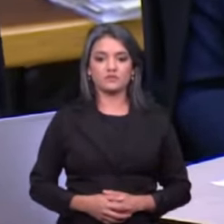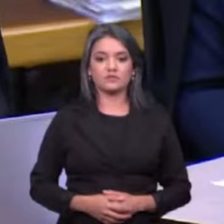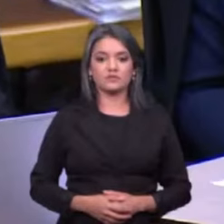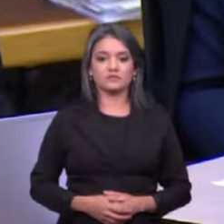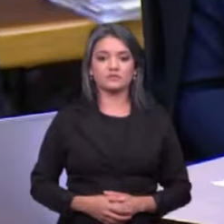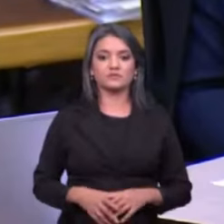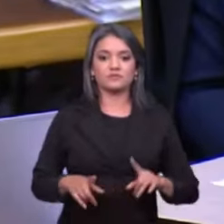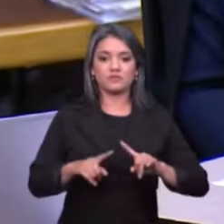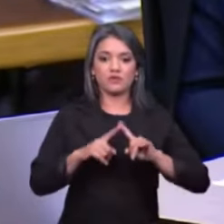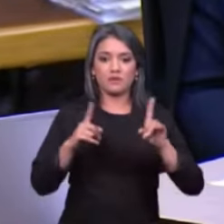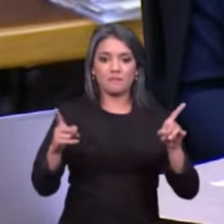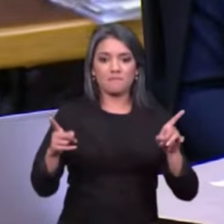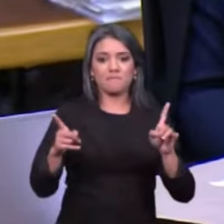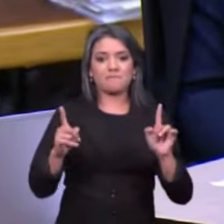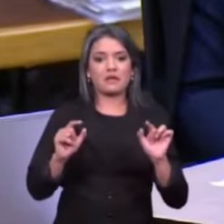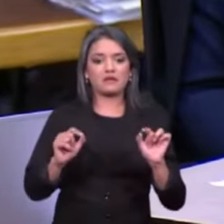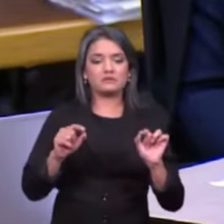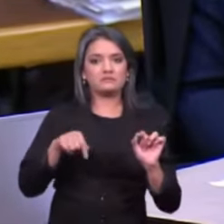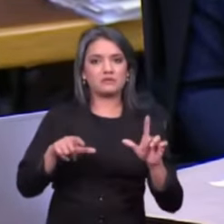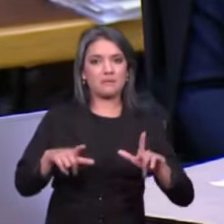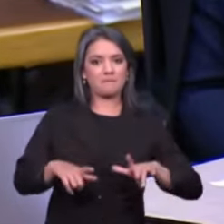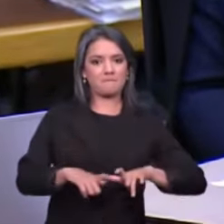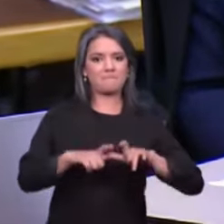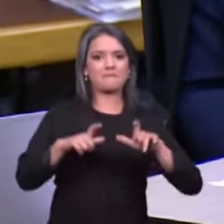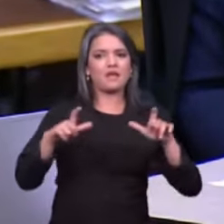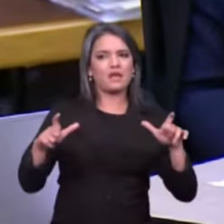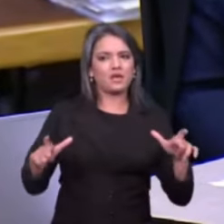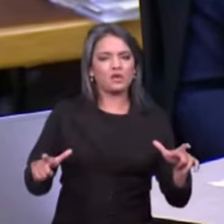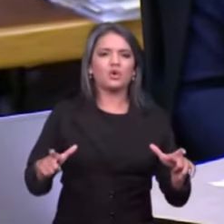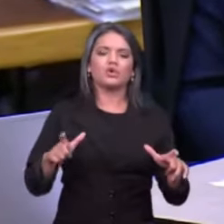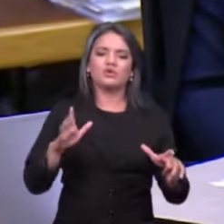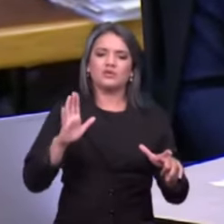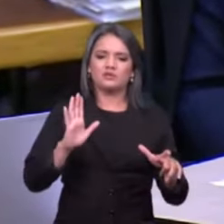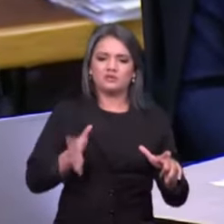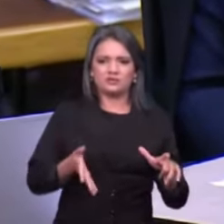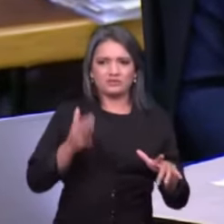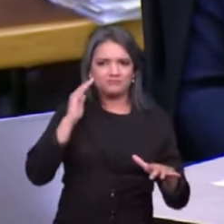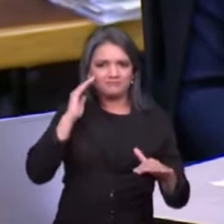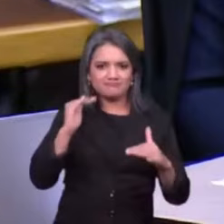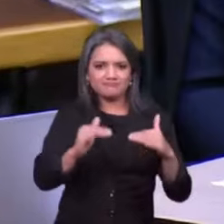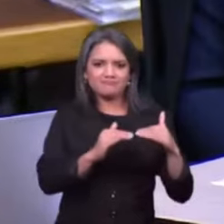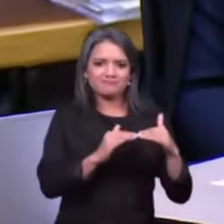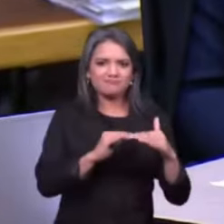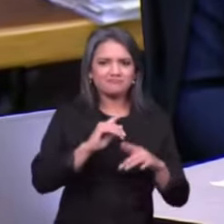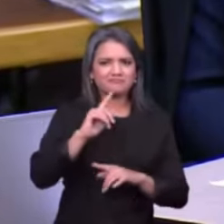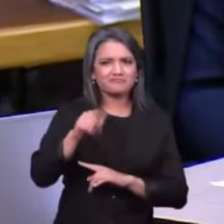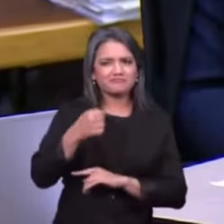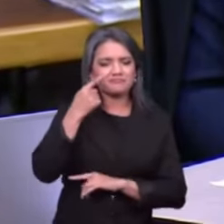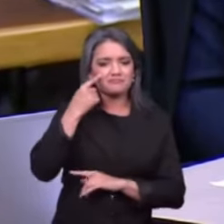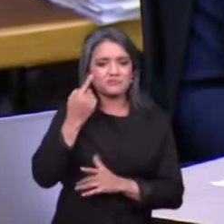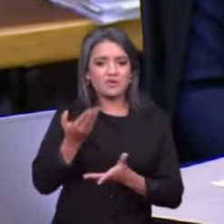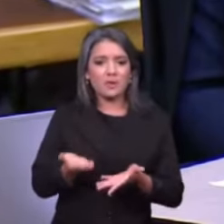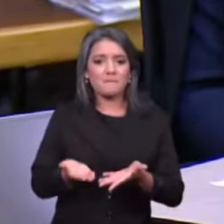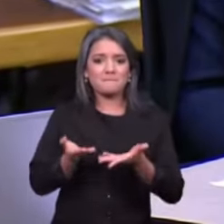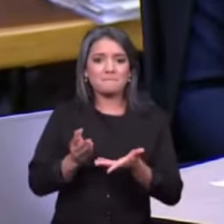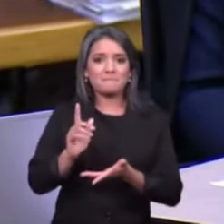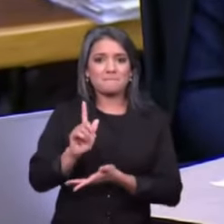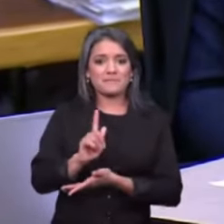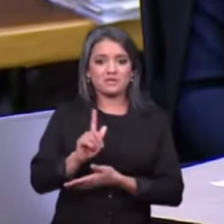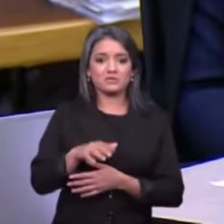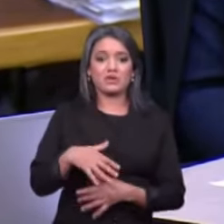e depois só a pesagem devemos fixar, não é o quanto a pessoa vai